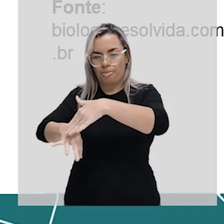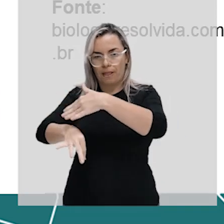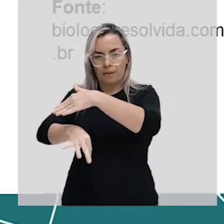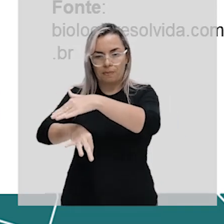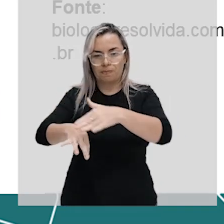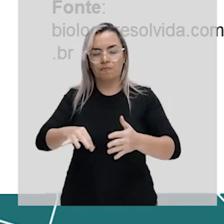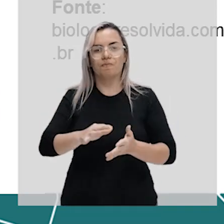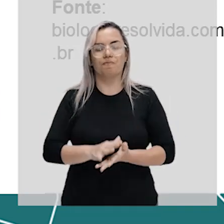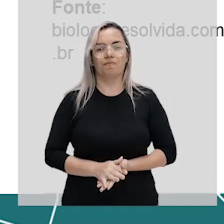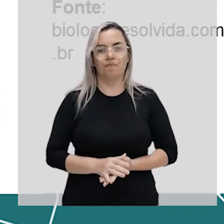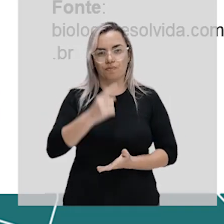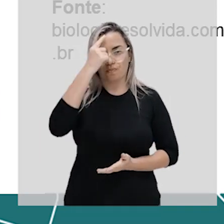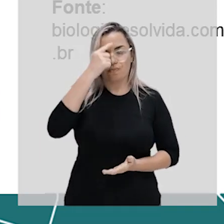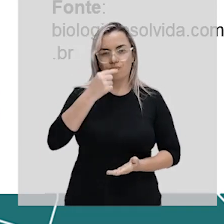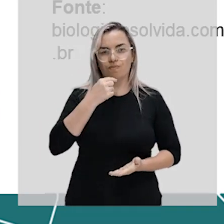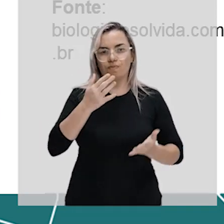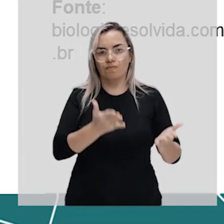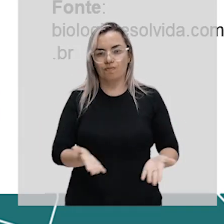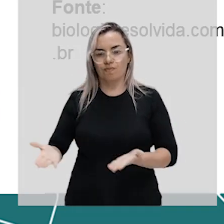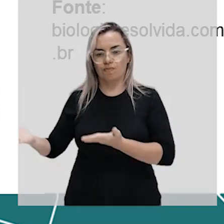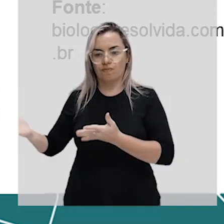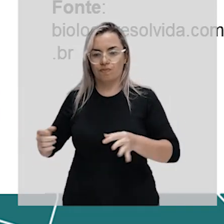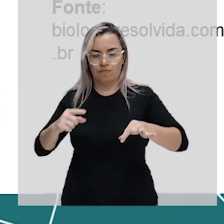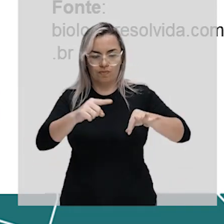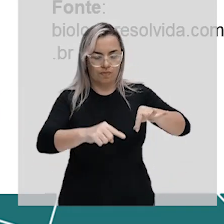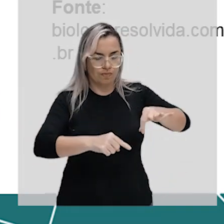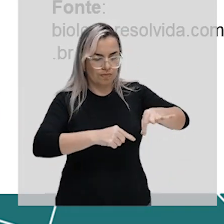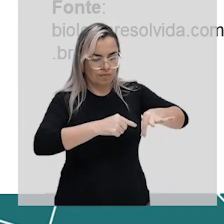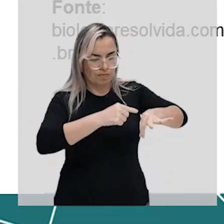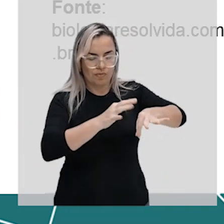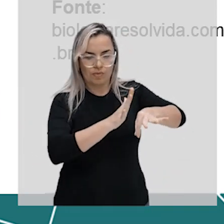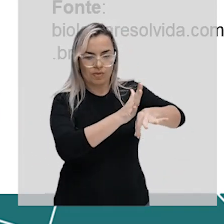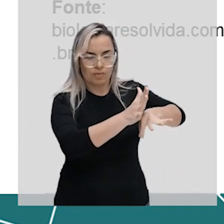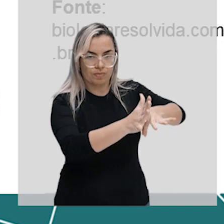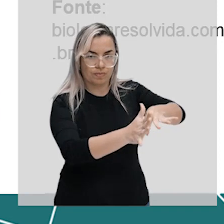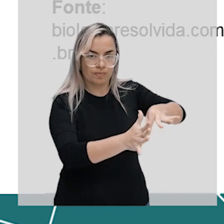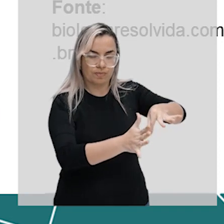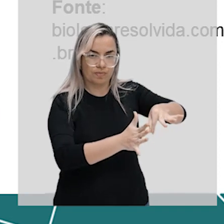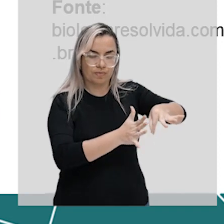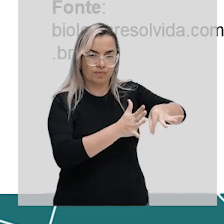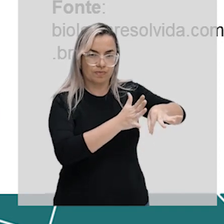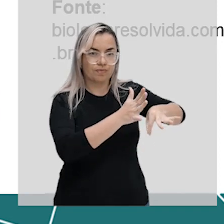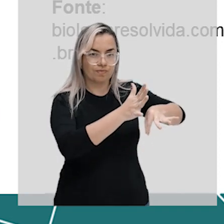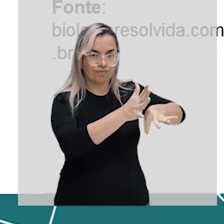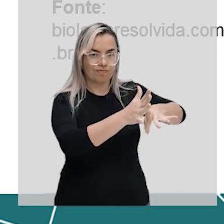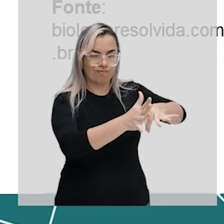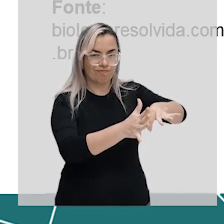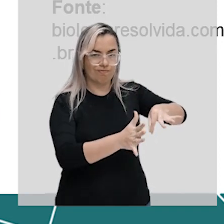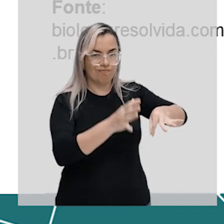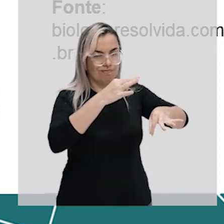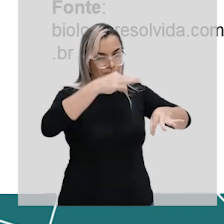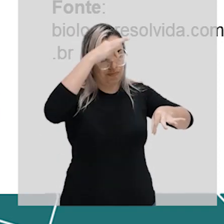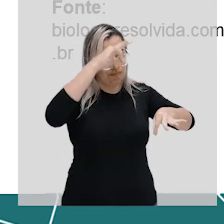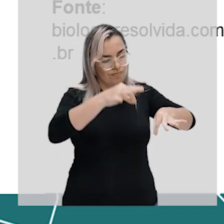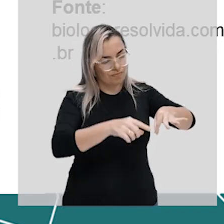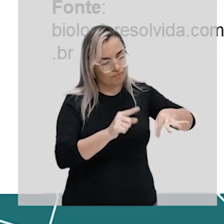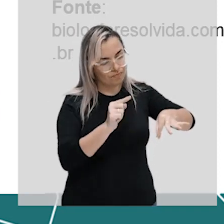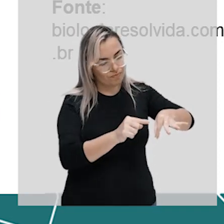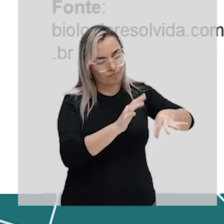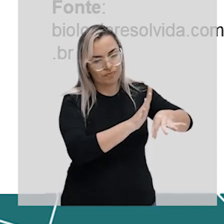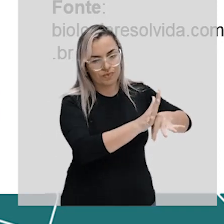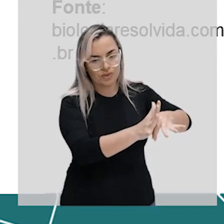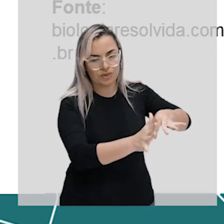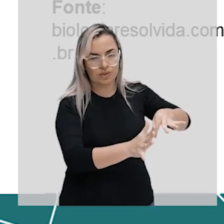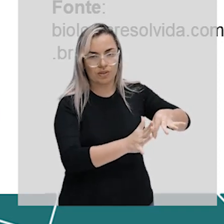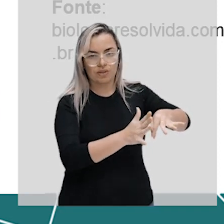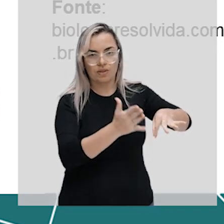Uma imagem aqui do pudendo, que é toda aquela parte externa do sistema reprodutor feminino, ok? Muitas